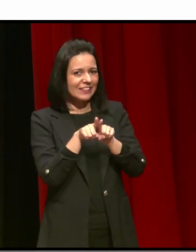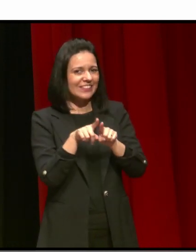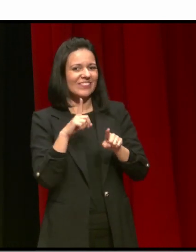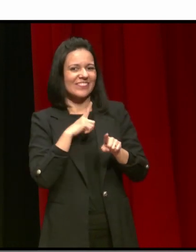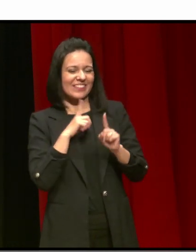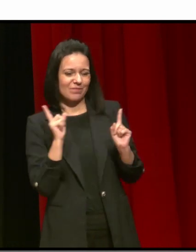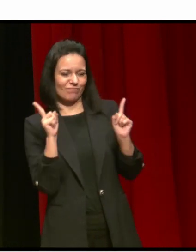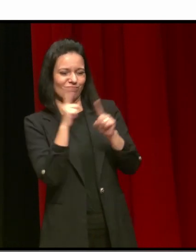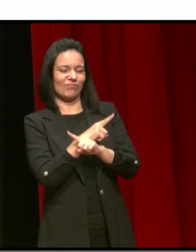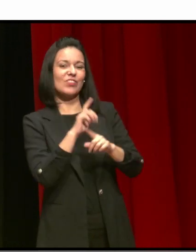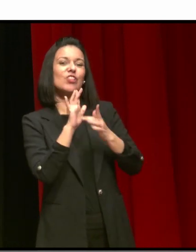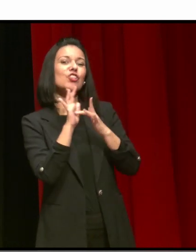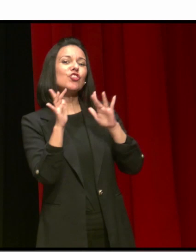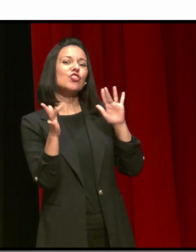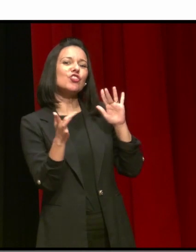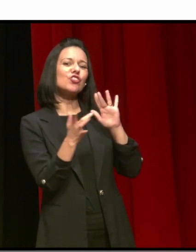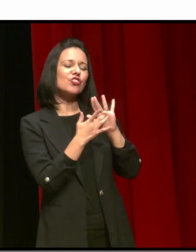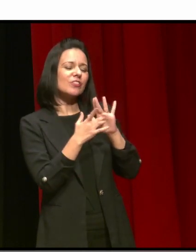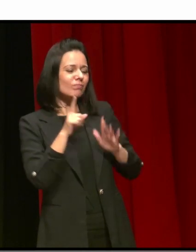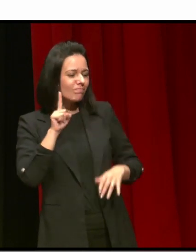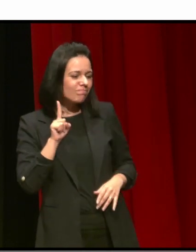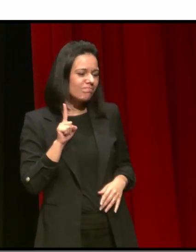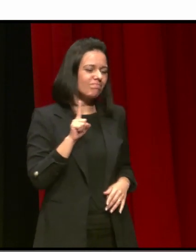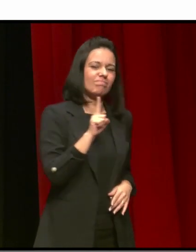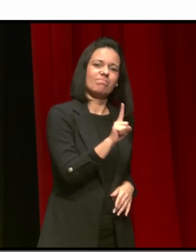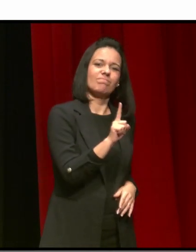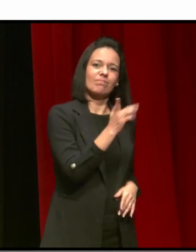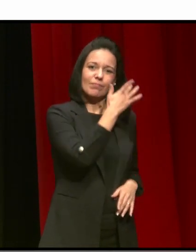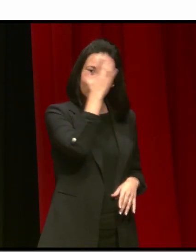Agora, vamos parar aqui e vamos pensar sobre a igreja.